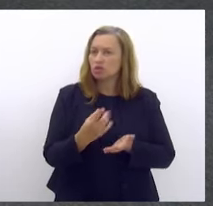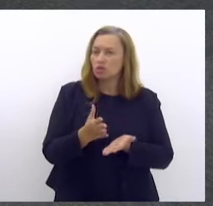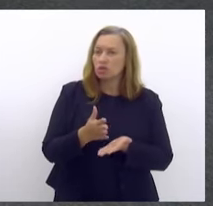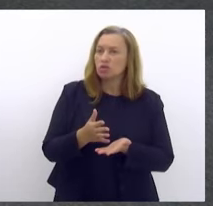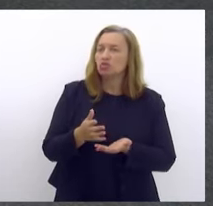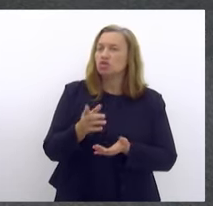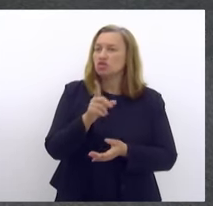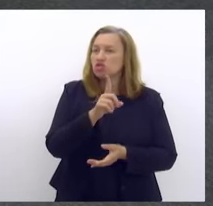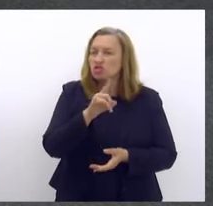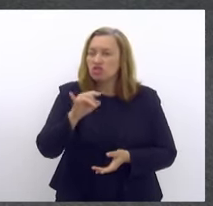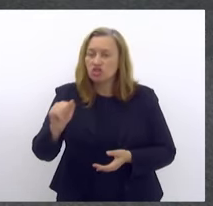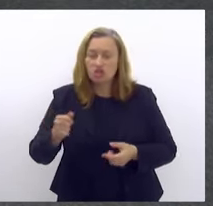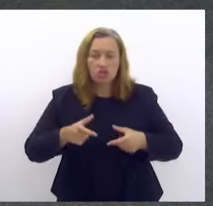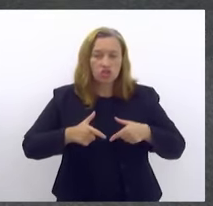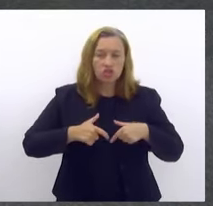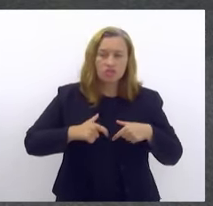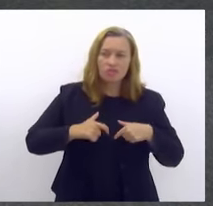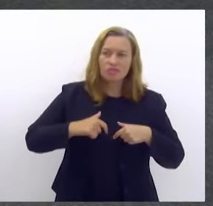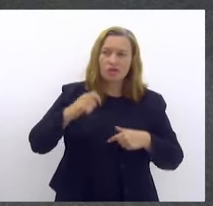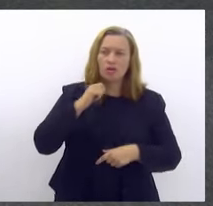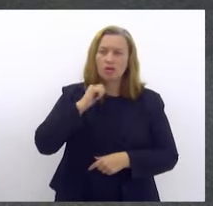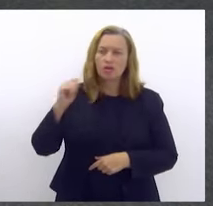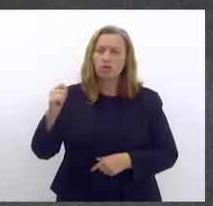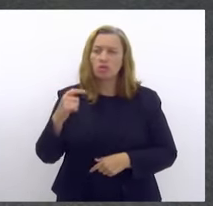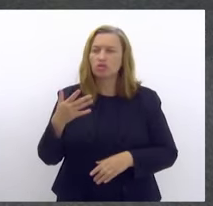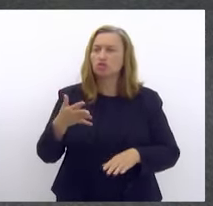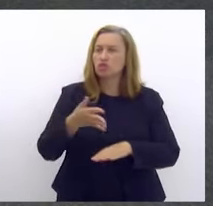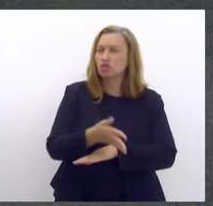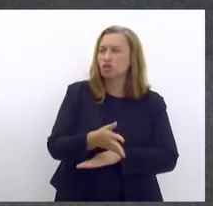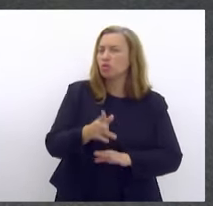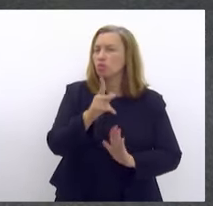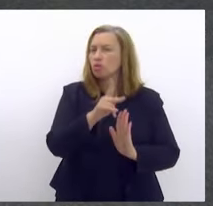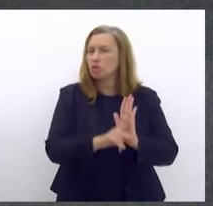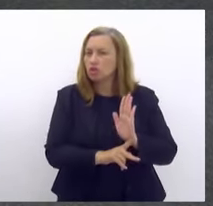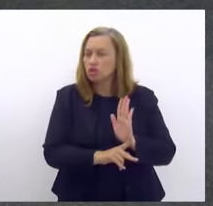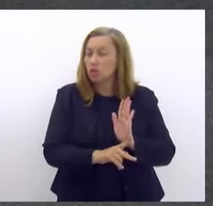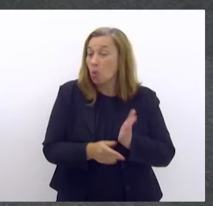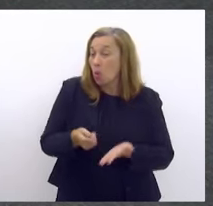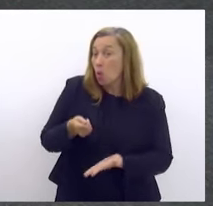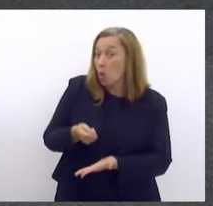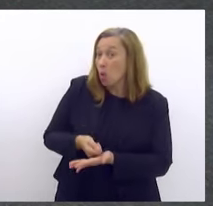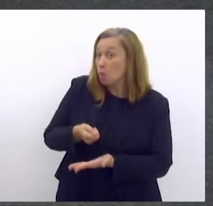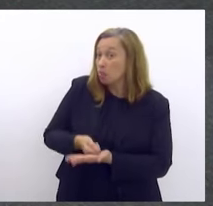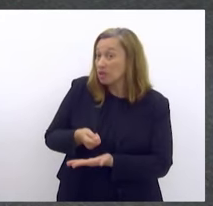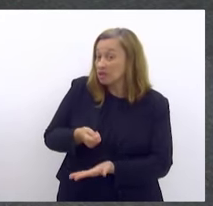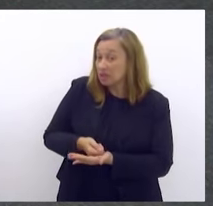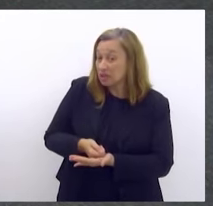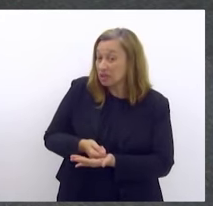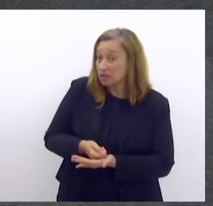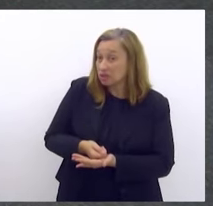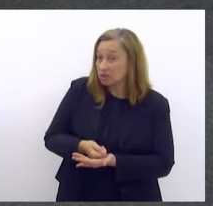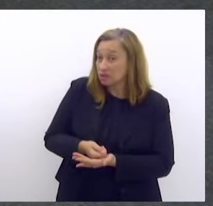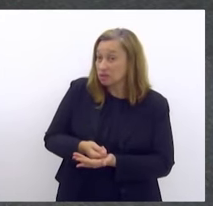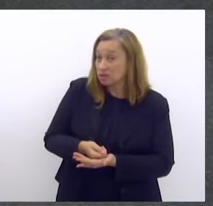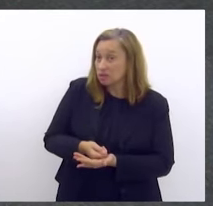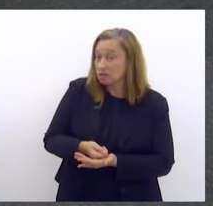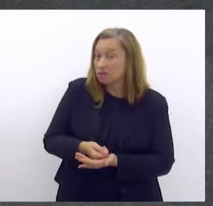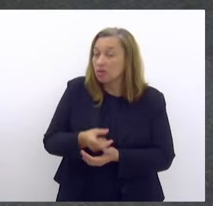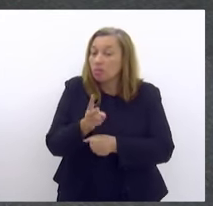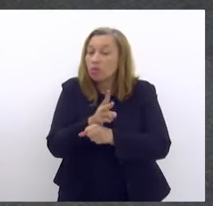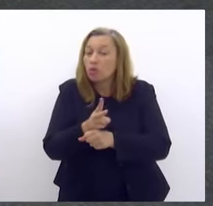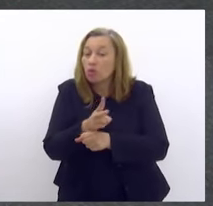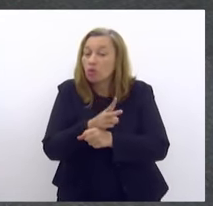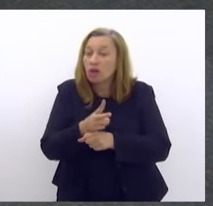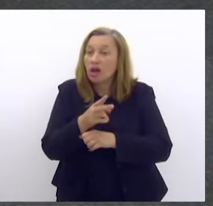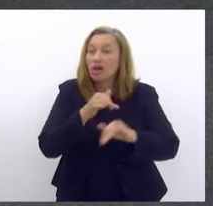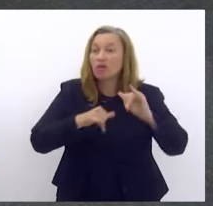de concessão de medalha. Então, quando chega um projeto que a gente é obrigado a buscar informação, eu